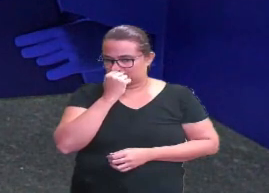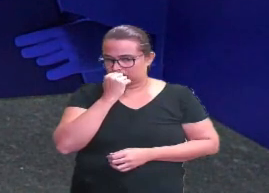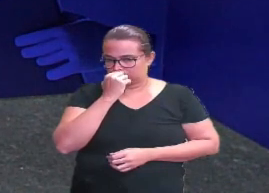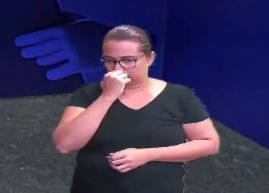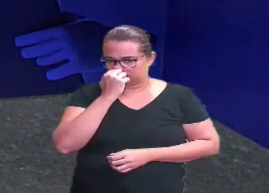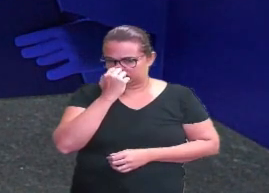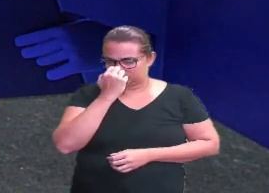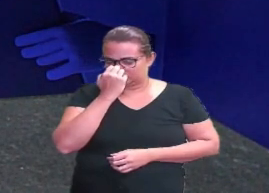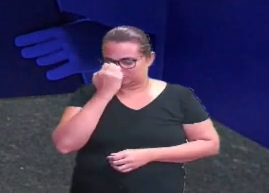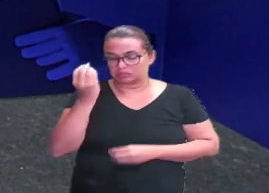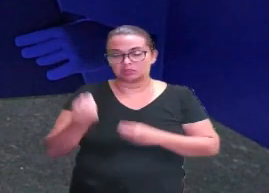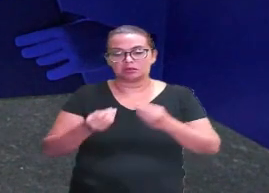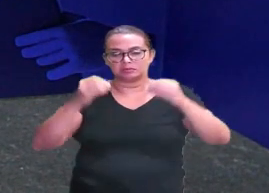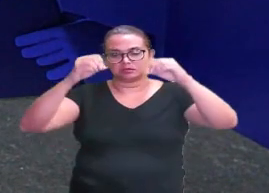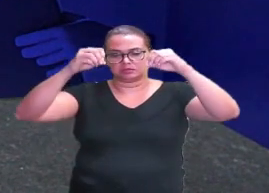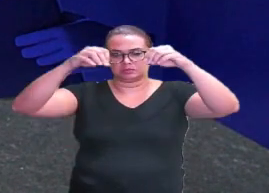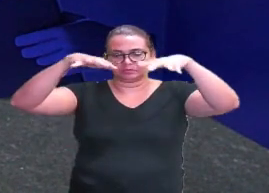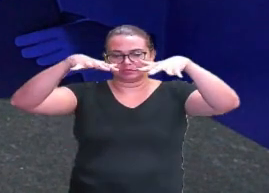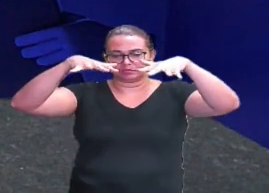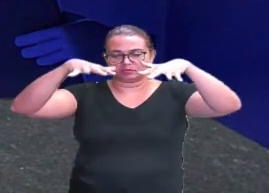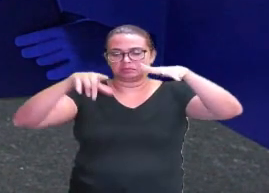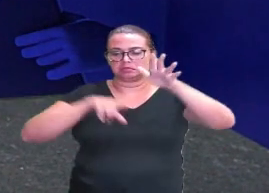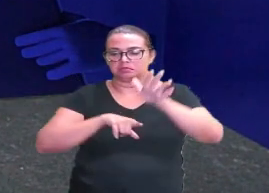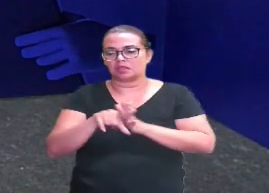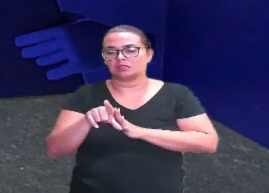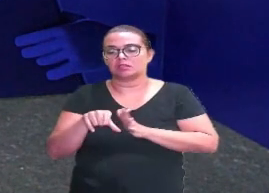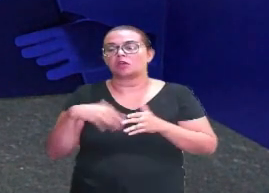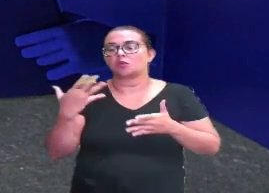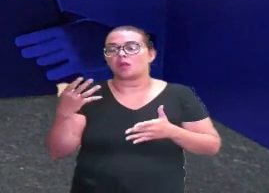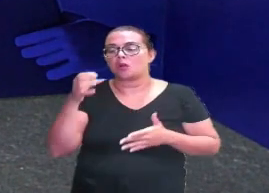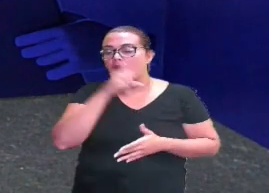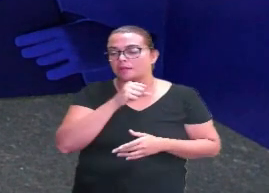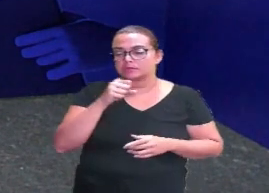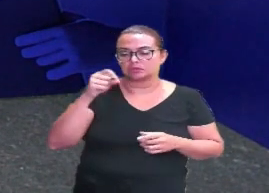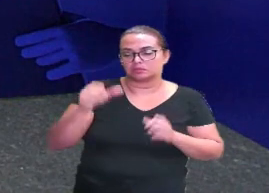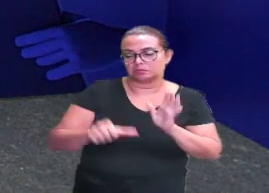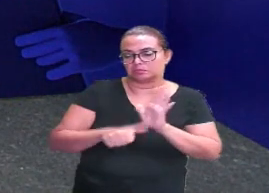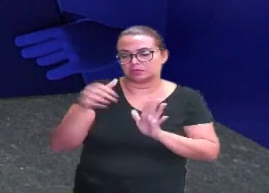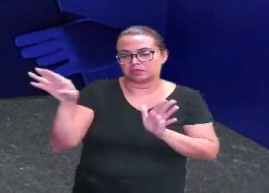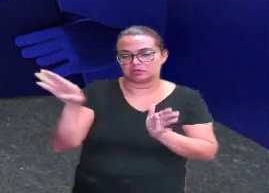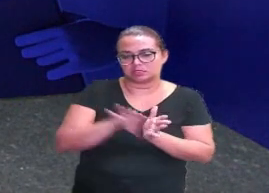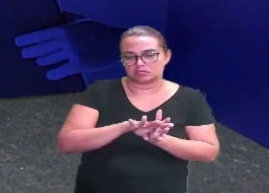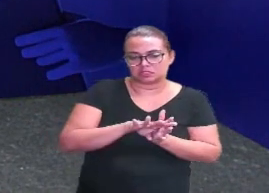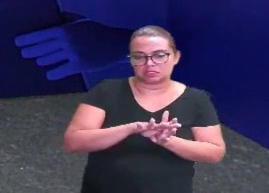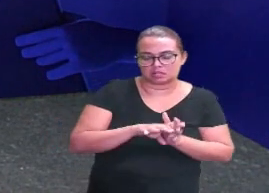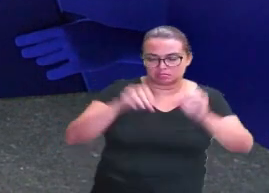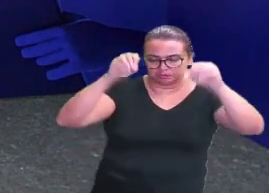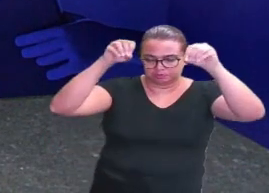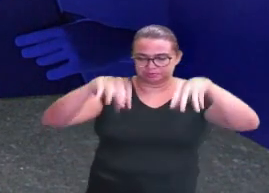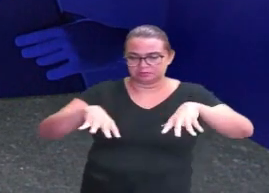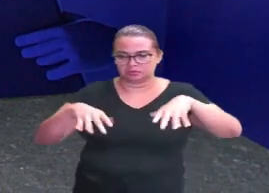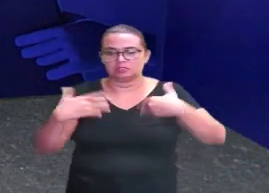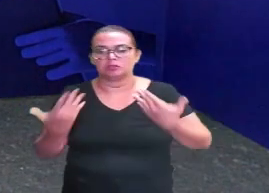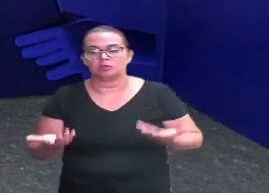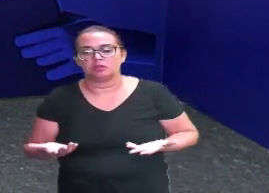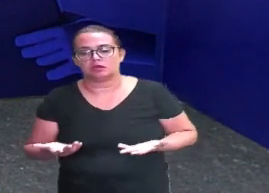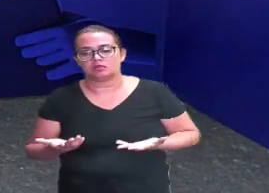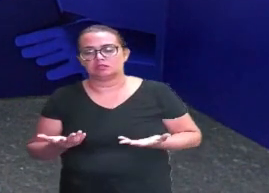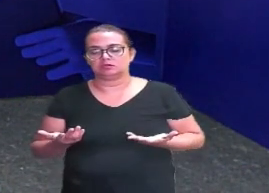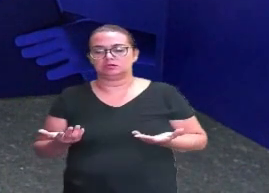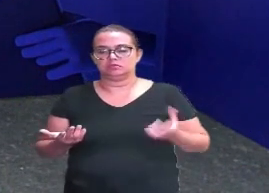ó. Os dois. Aí eu pergunto, qual que vai cair primeiro? O carrinho, tá? Na minha mão aqui, ou